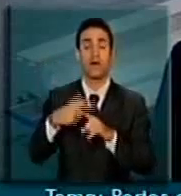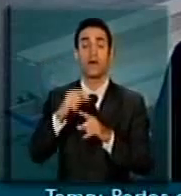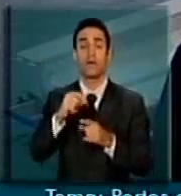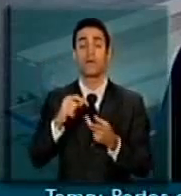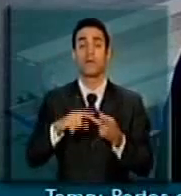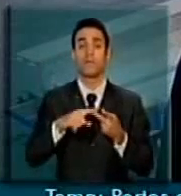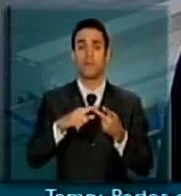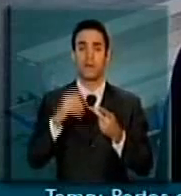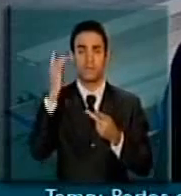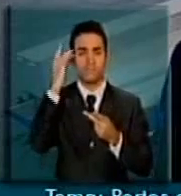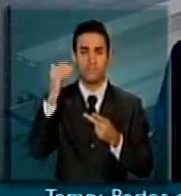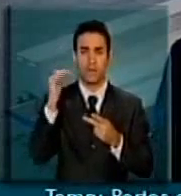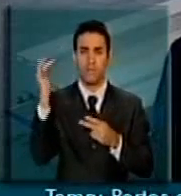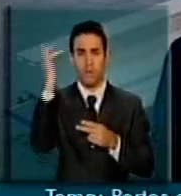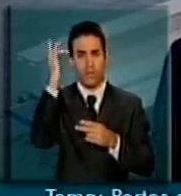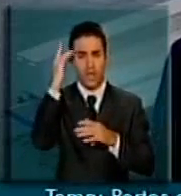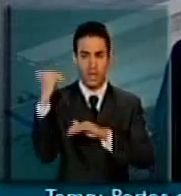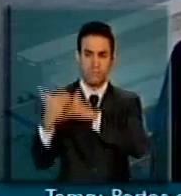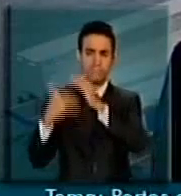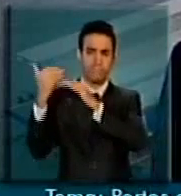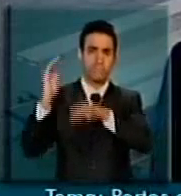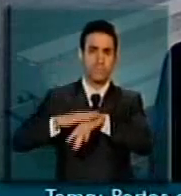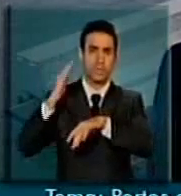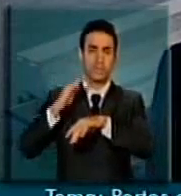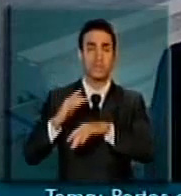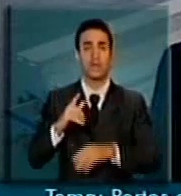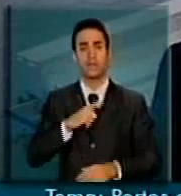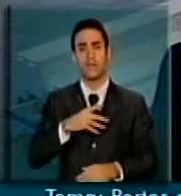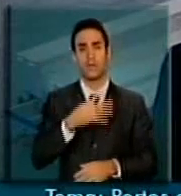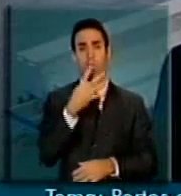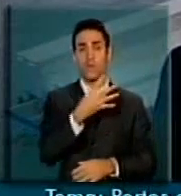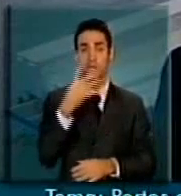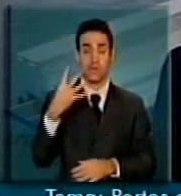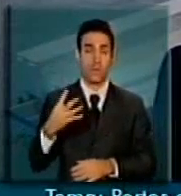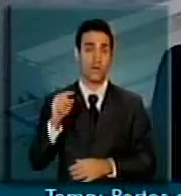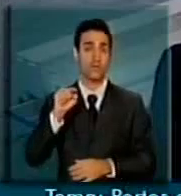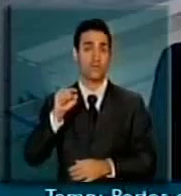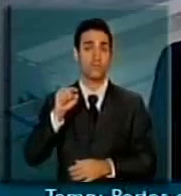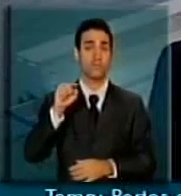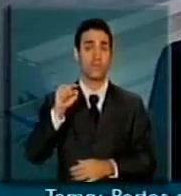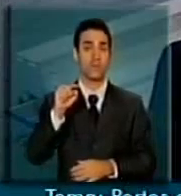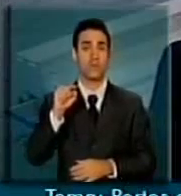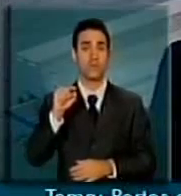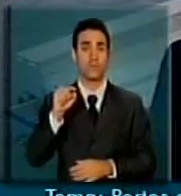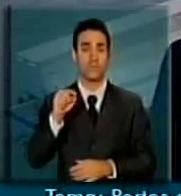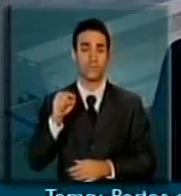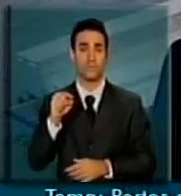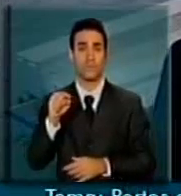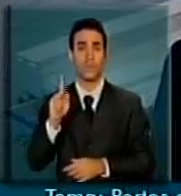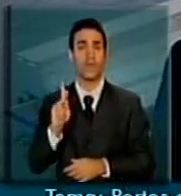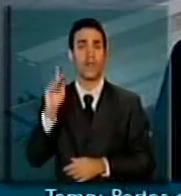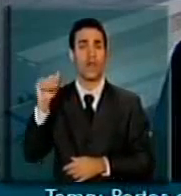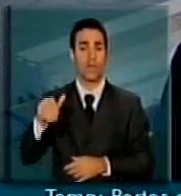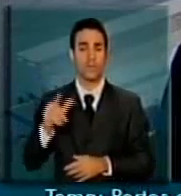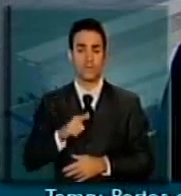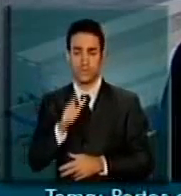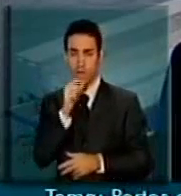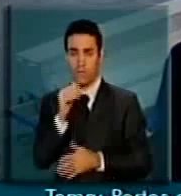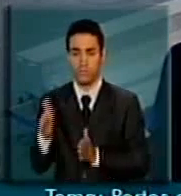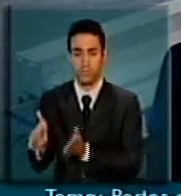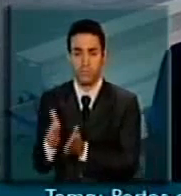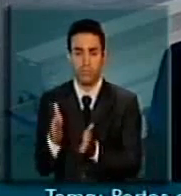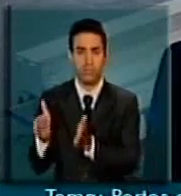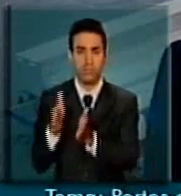pelas multimodalidades. Possuímos 44 mil quilômetros de vias potencialmente navegáveis e 8 mil quilômetros de